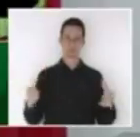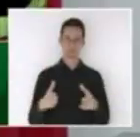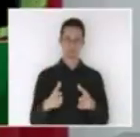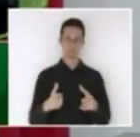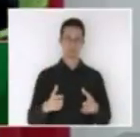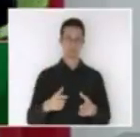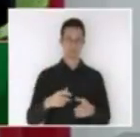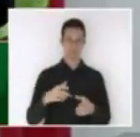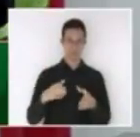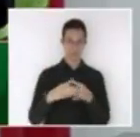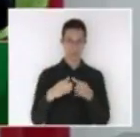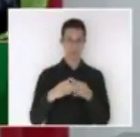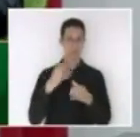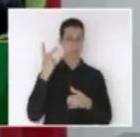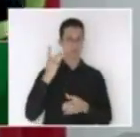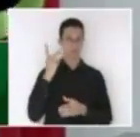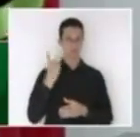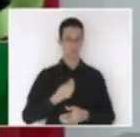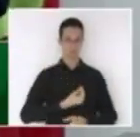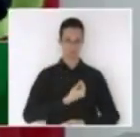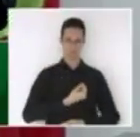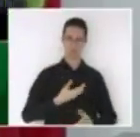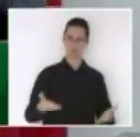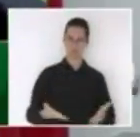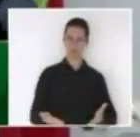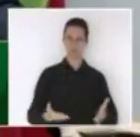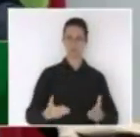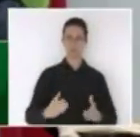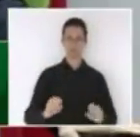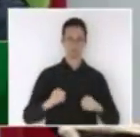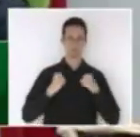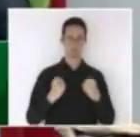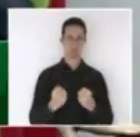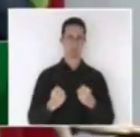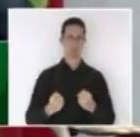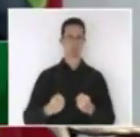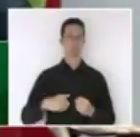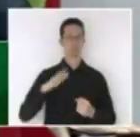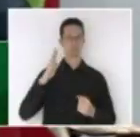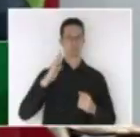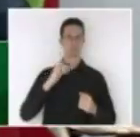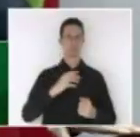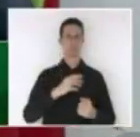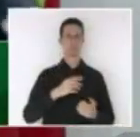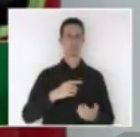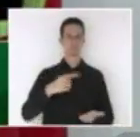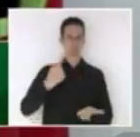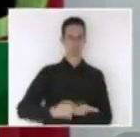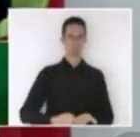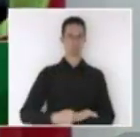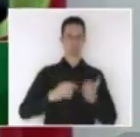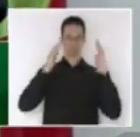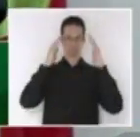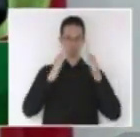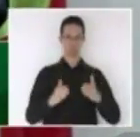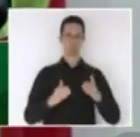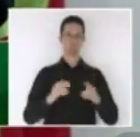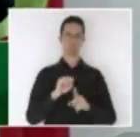sejam fortes e compromissados com as pessoas, com a sociedade, nós